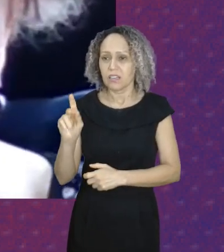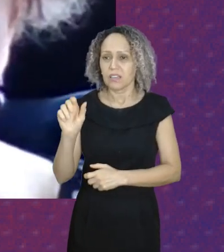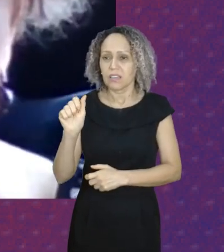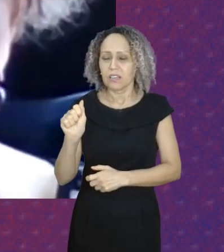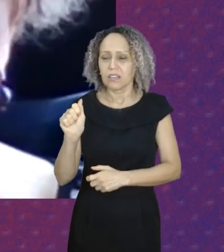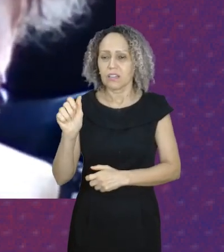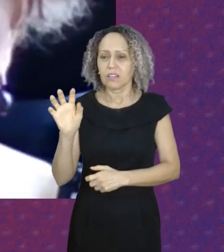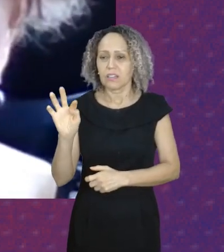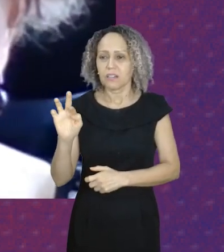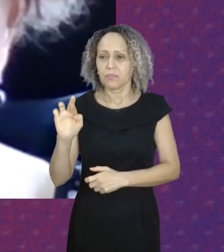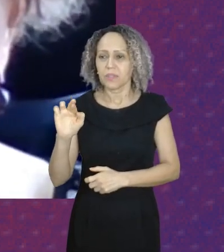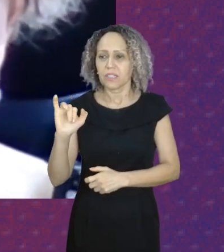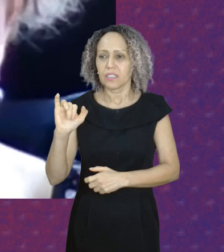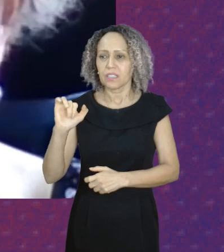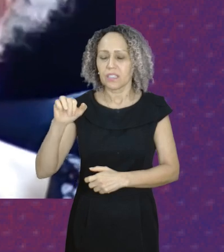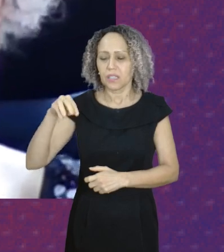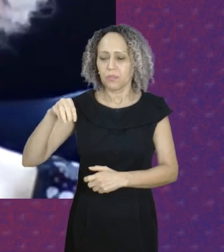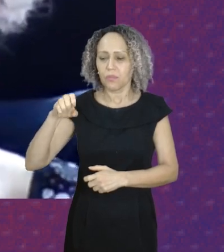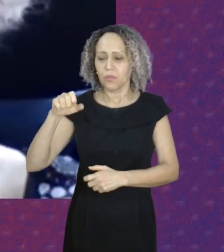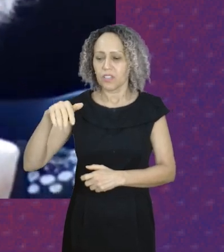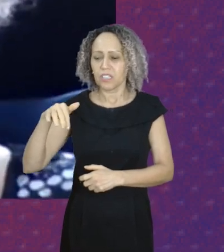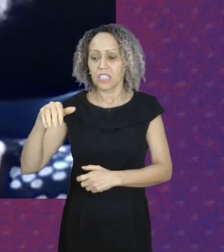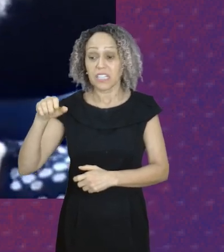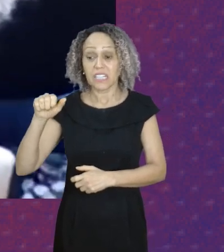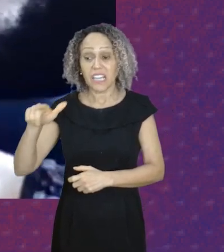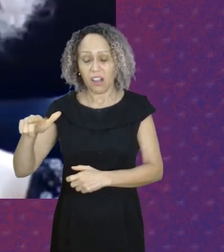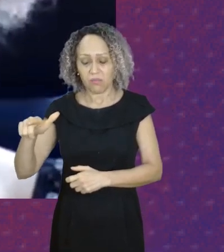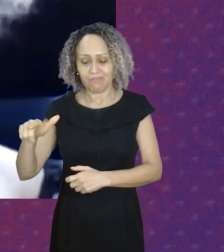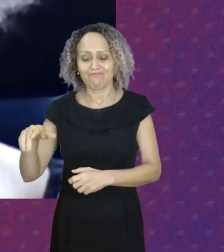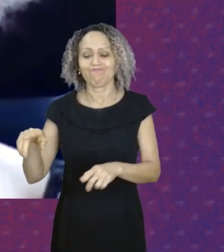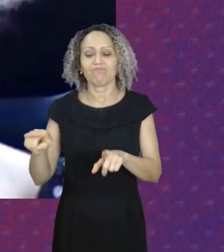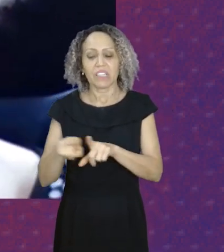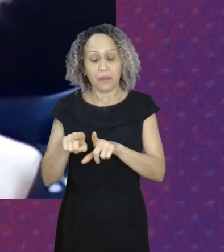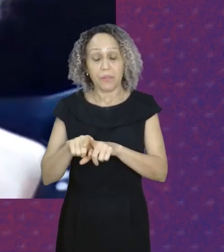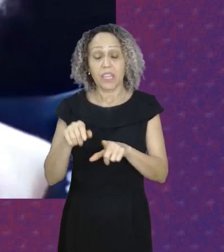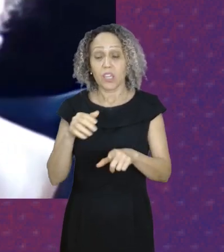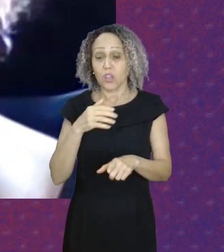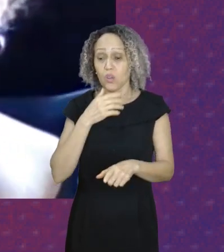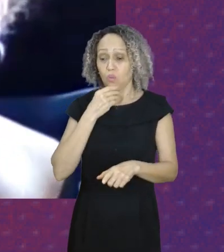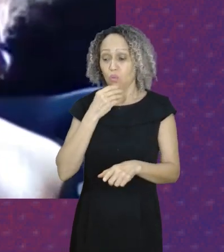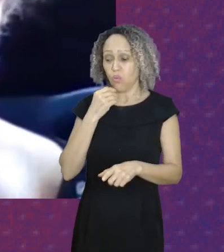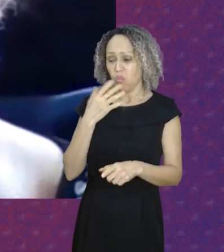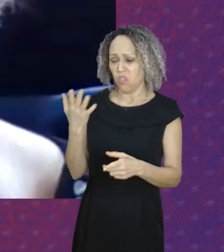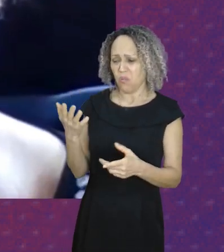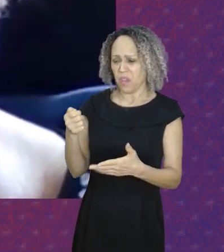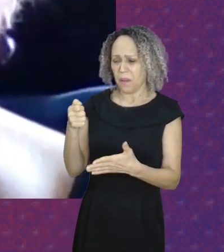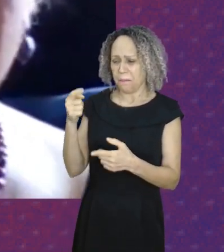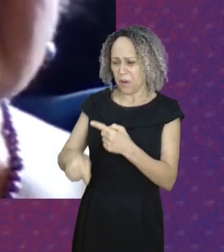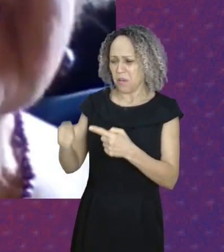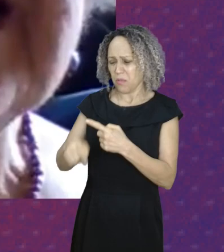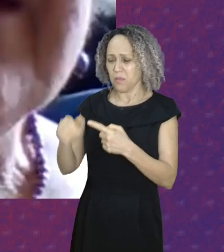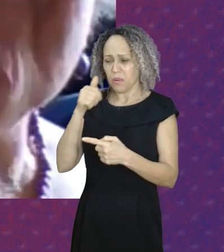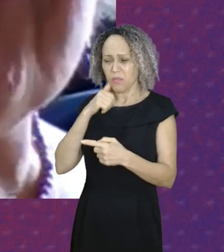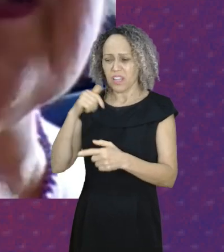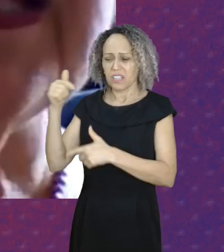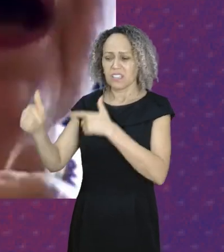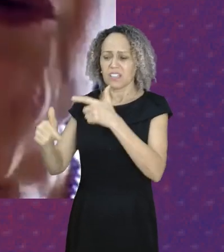E agora nós temos a violência política, aquela que acontece nos parlamentos, sejam